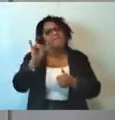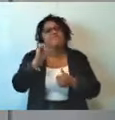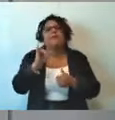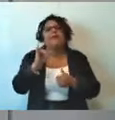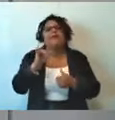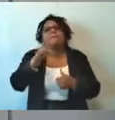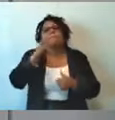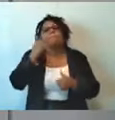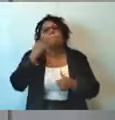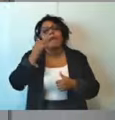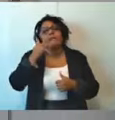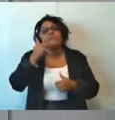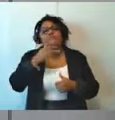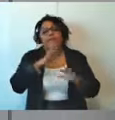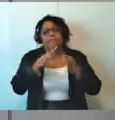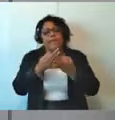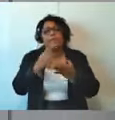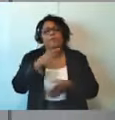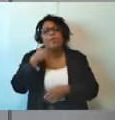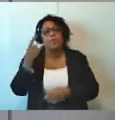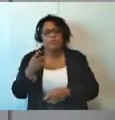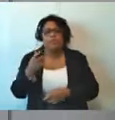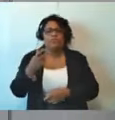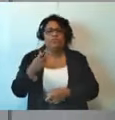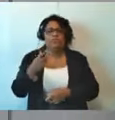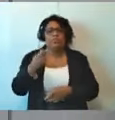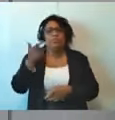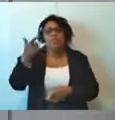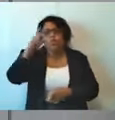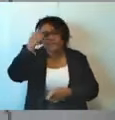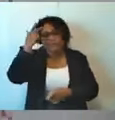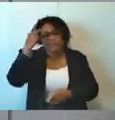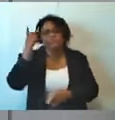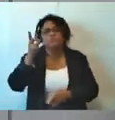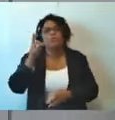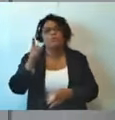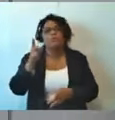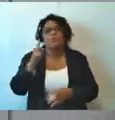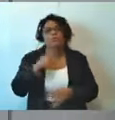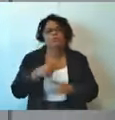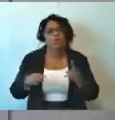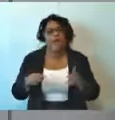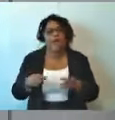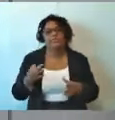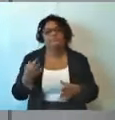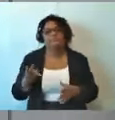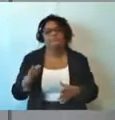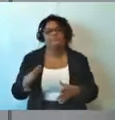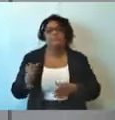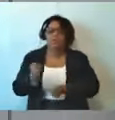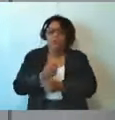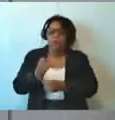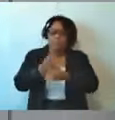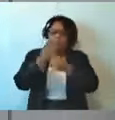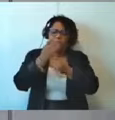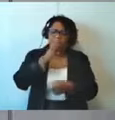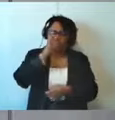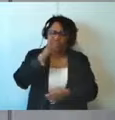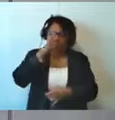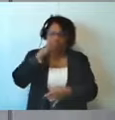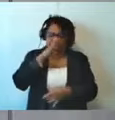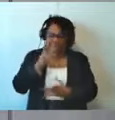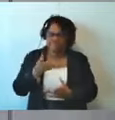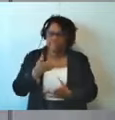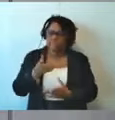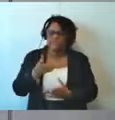os asfaltos que estão sendo feitos aí, as obras que estão sendo feitas, são tudo irregular, tudo mal feita. Essas empreiteiras não têm nenhuma